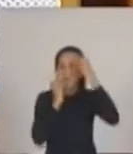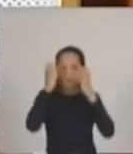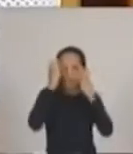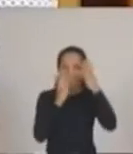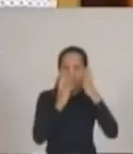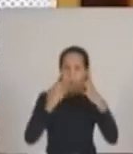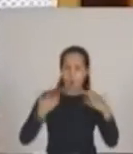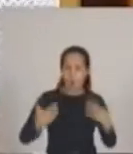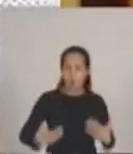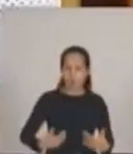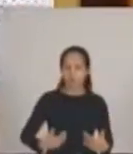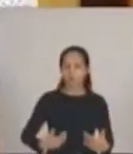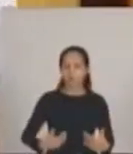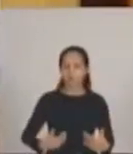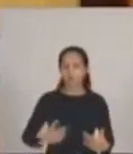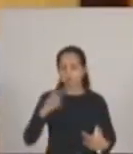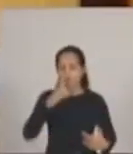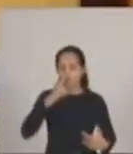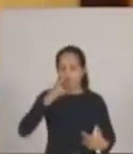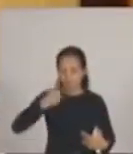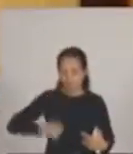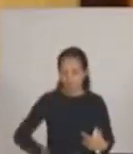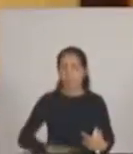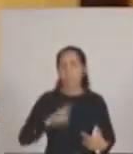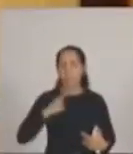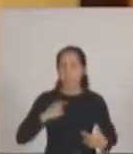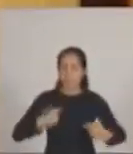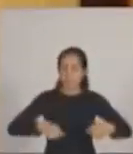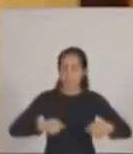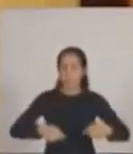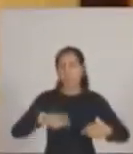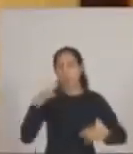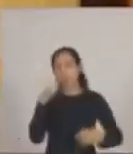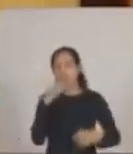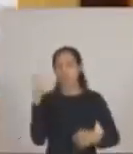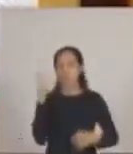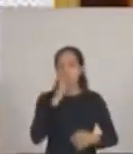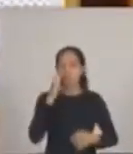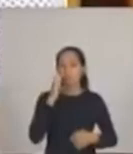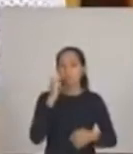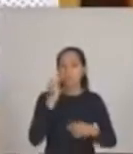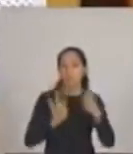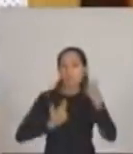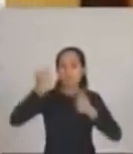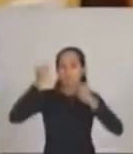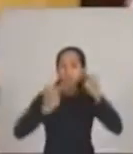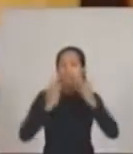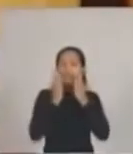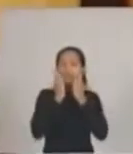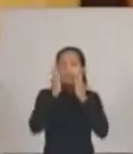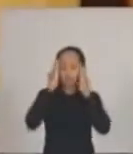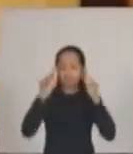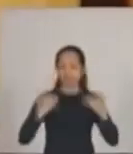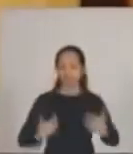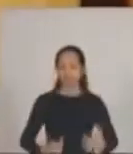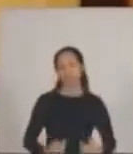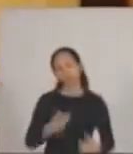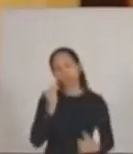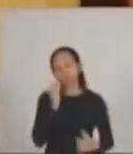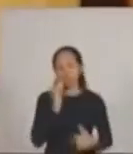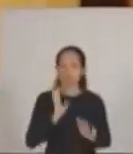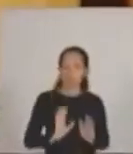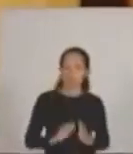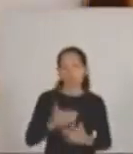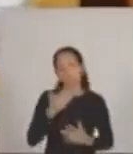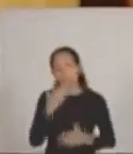e necessidade de reparação de cirurgia plástica, como urgência e emergência. Então, eu não vou, eu pedi a alguns colegas para a gente roubar o